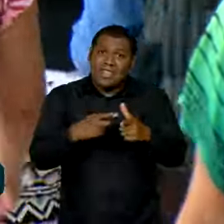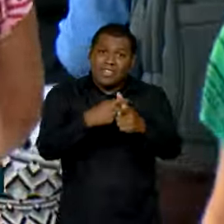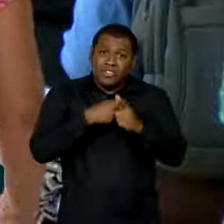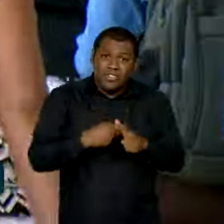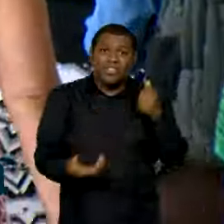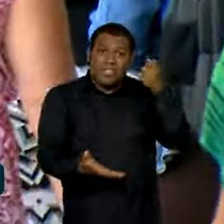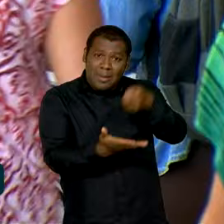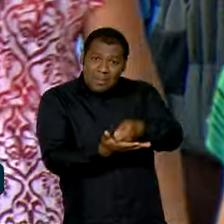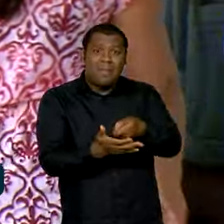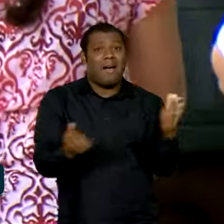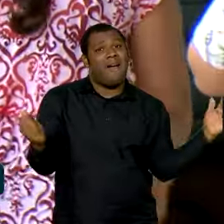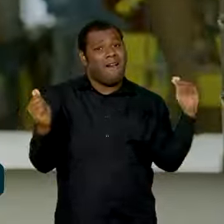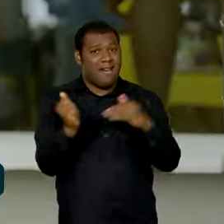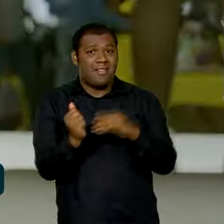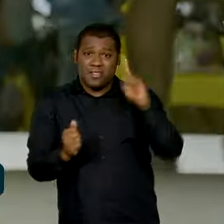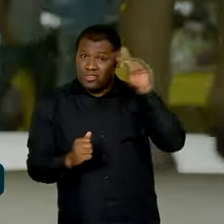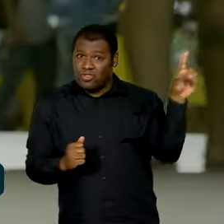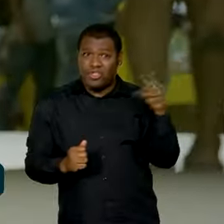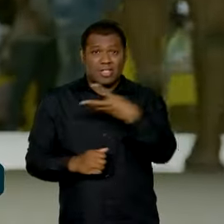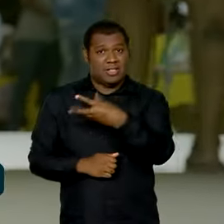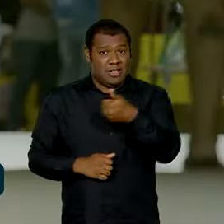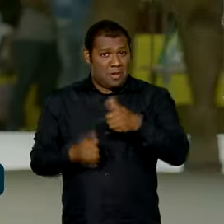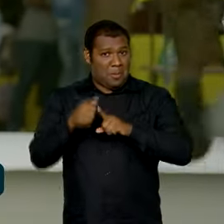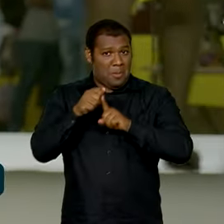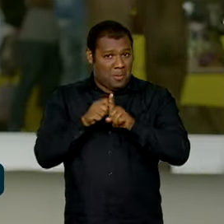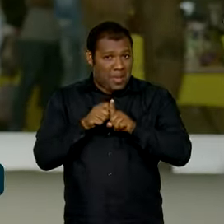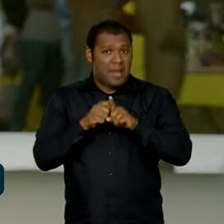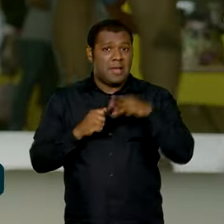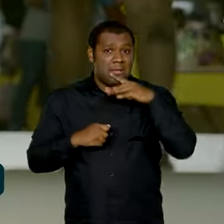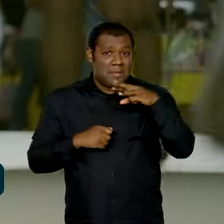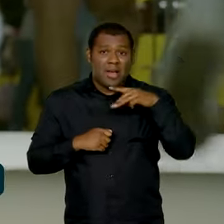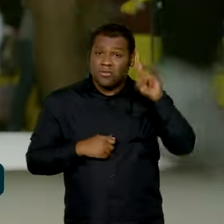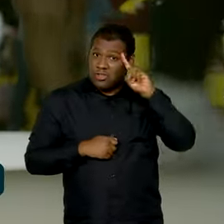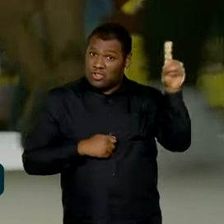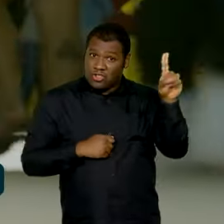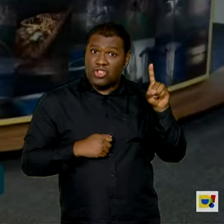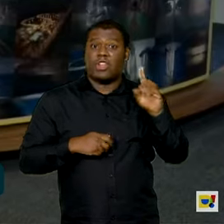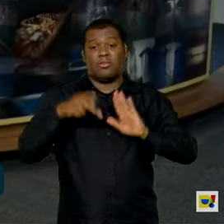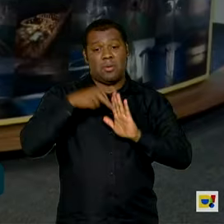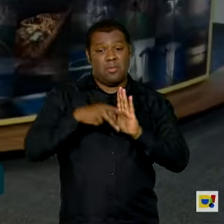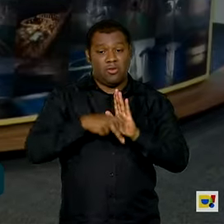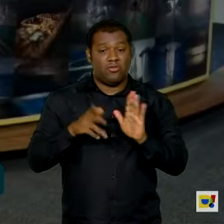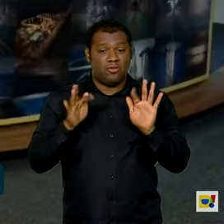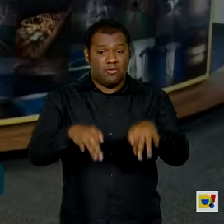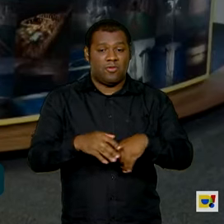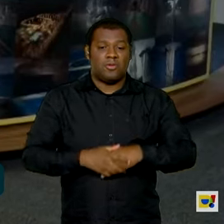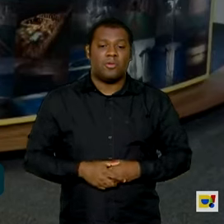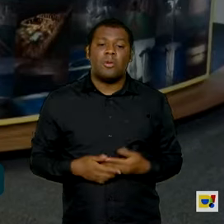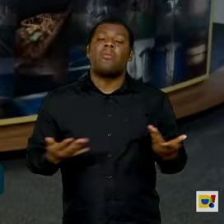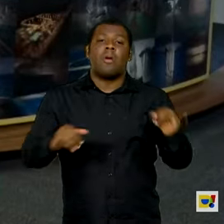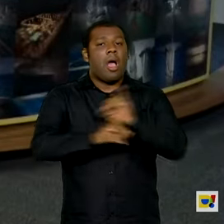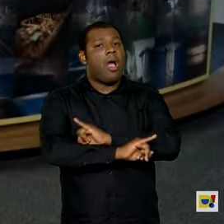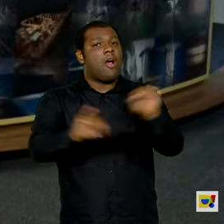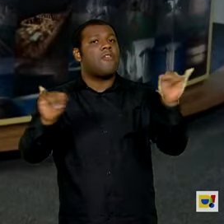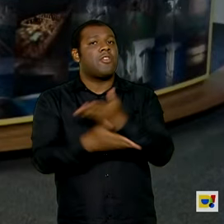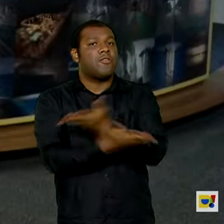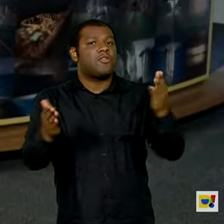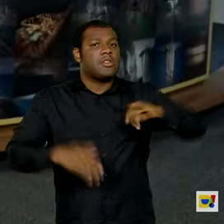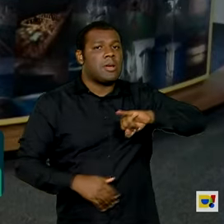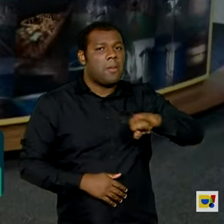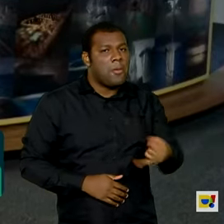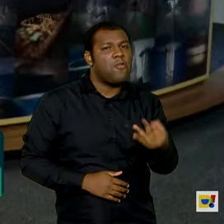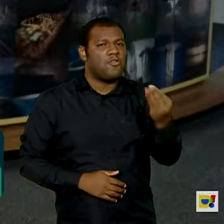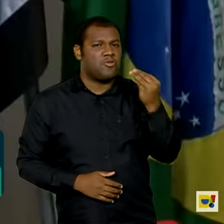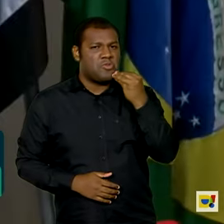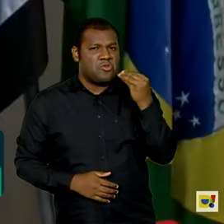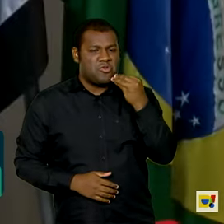dia de Março que é a data final do programa fica aqui esse chamado para que a gente Aproveite né